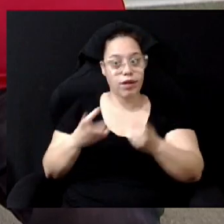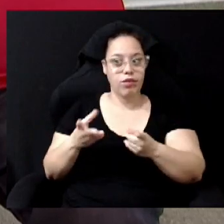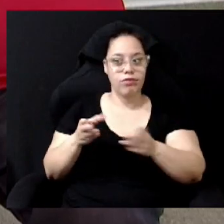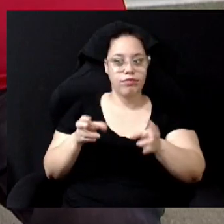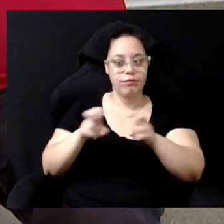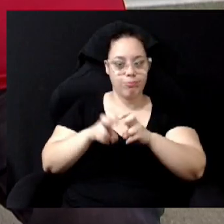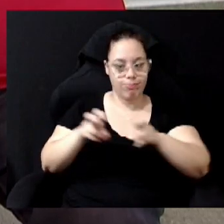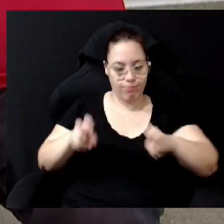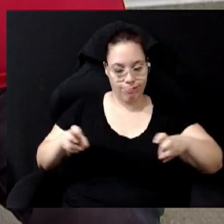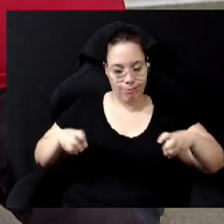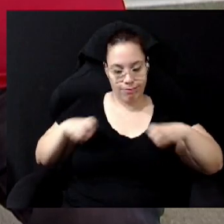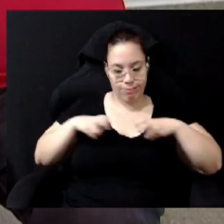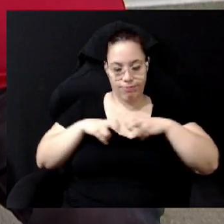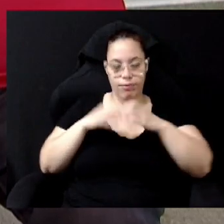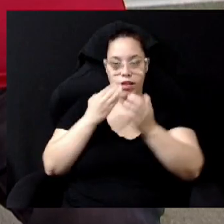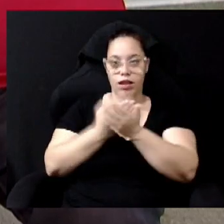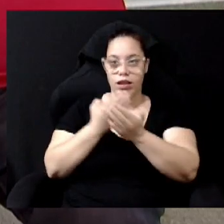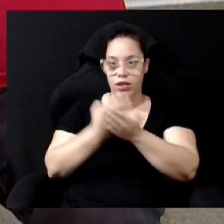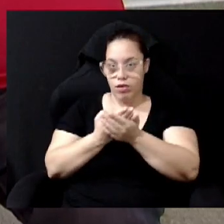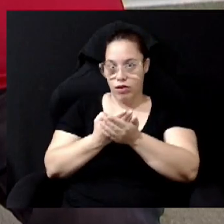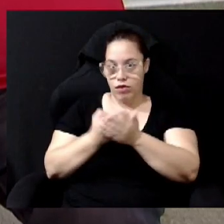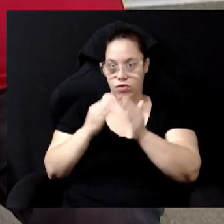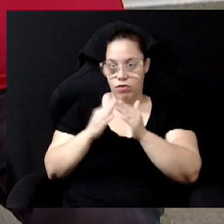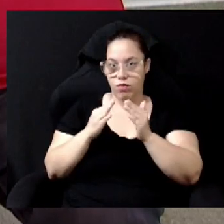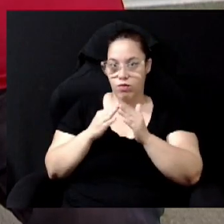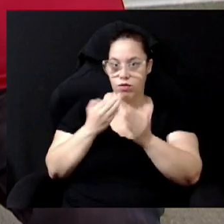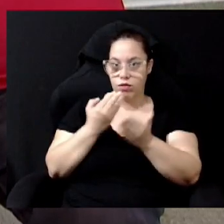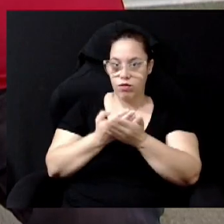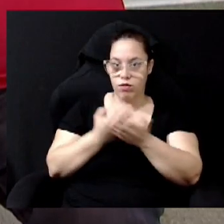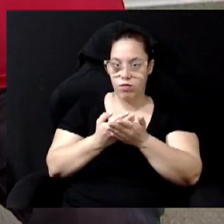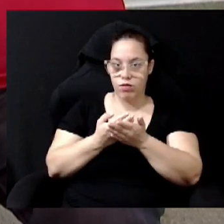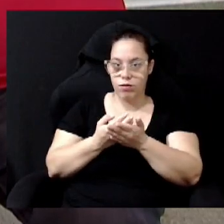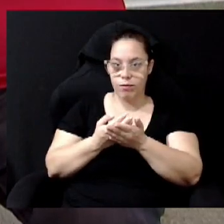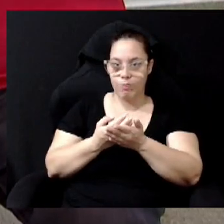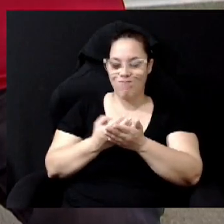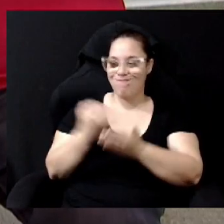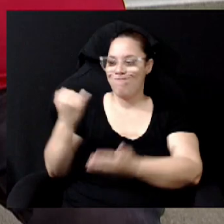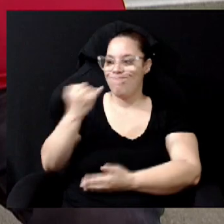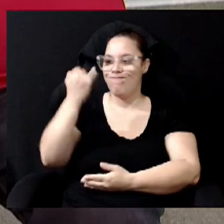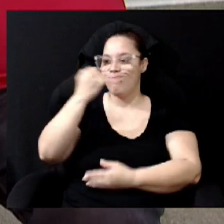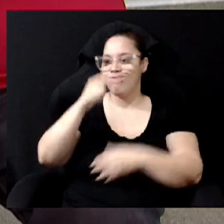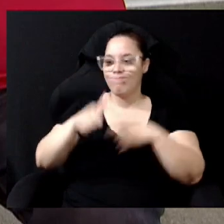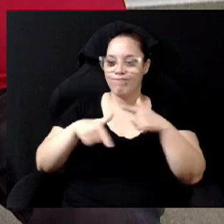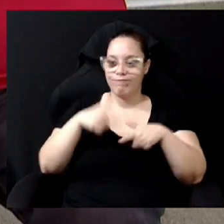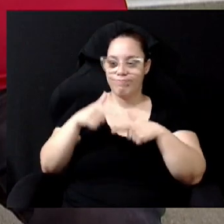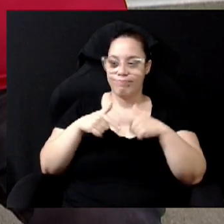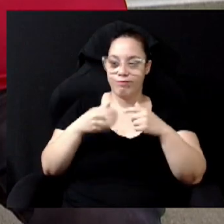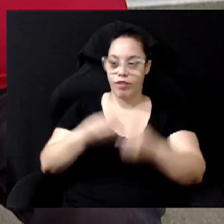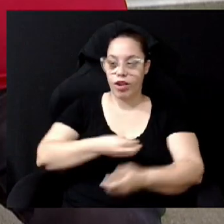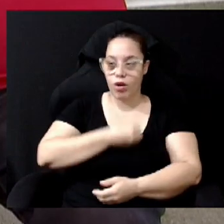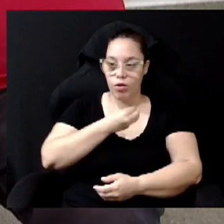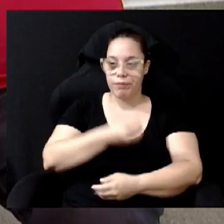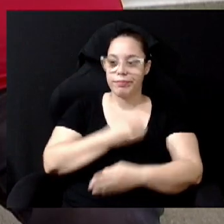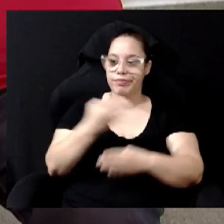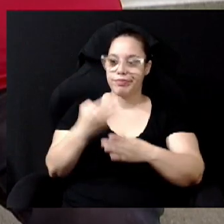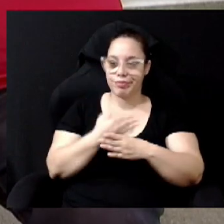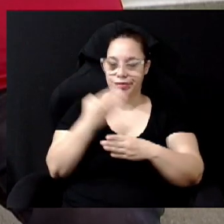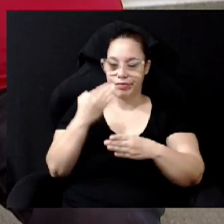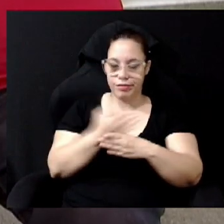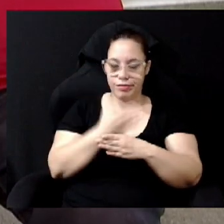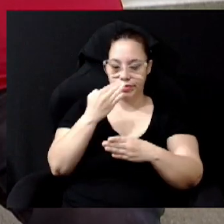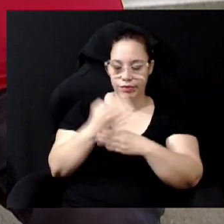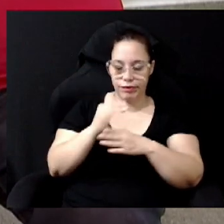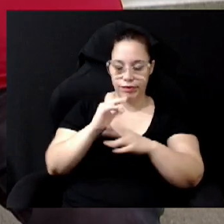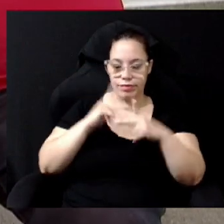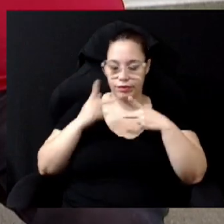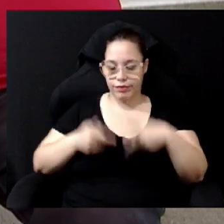disso. A escola, essa escola tem feito o trabalho no CAIC, que é fundamental, que é o trabalho de convivência, de construção de relações humanas